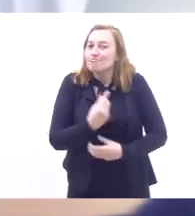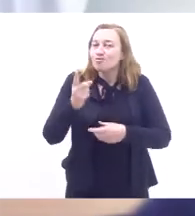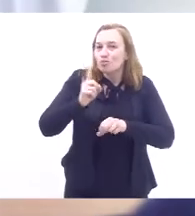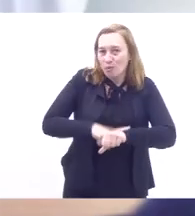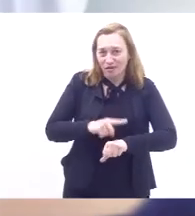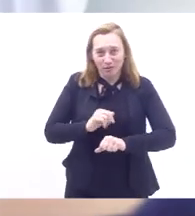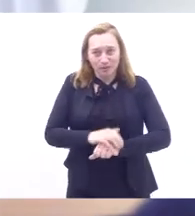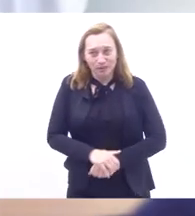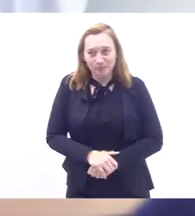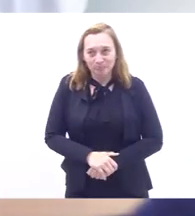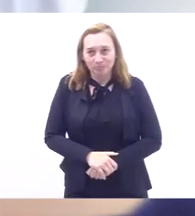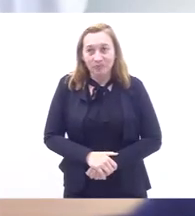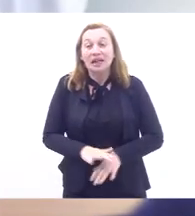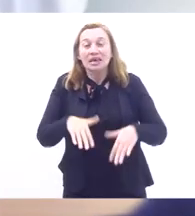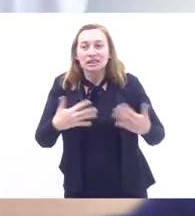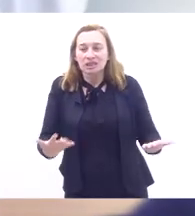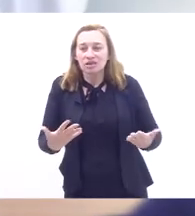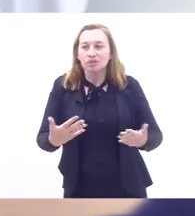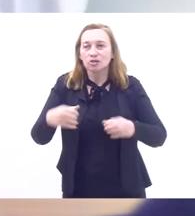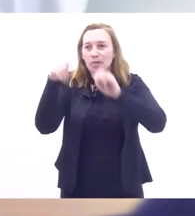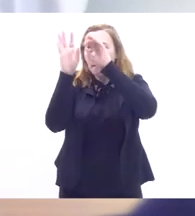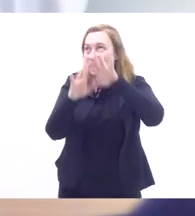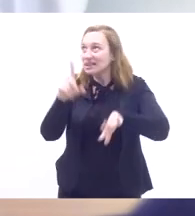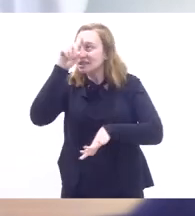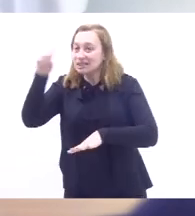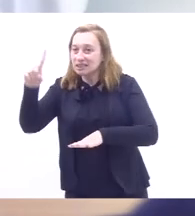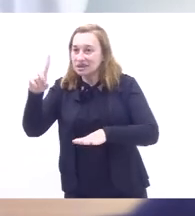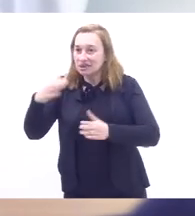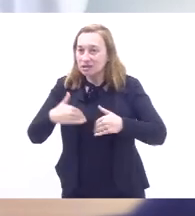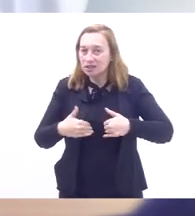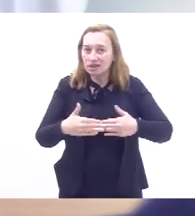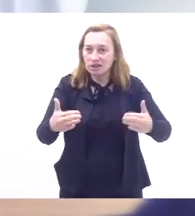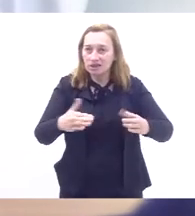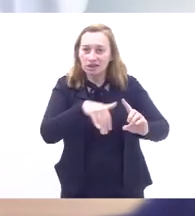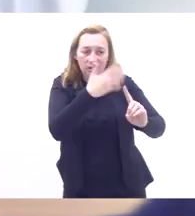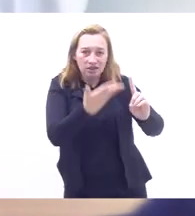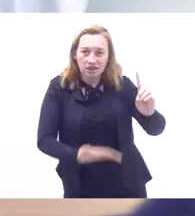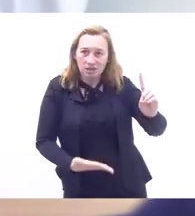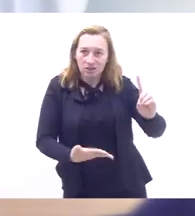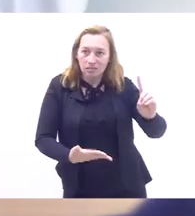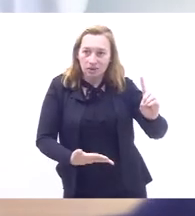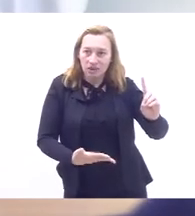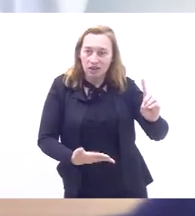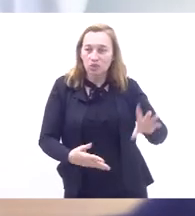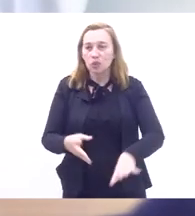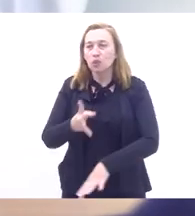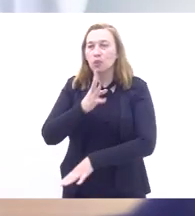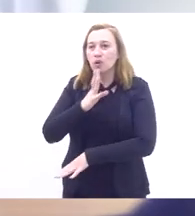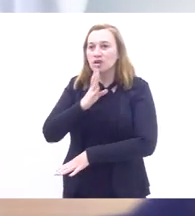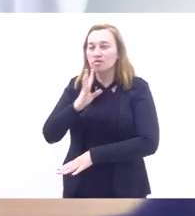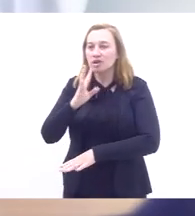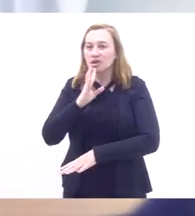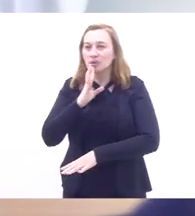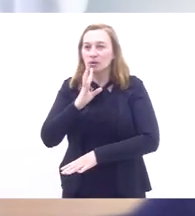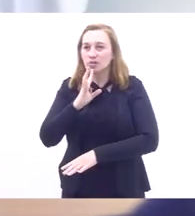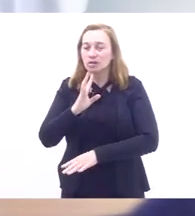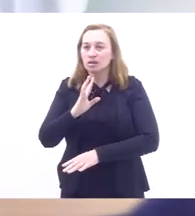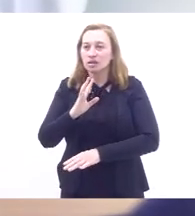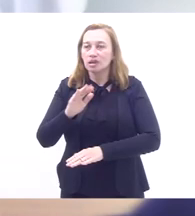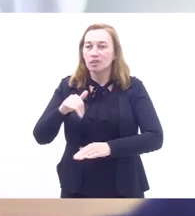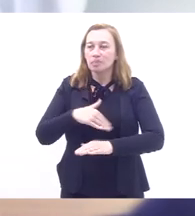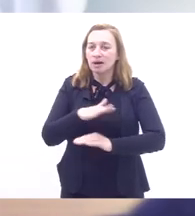momento. Então, sob a proteção de Deus, declaro aberta essa solenidade em homenagem ao reconhecimento e louvor para